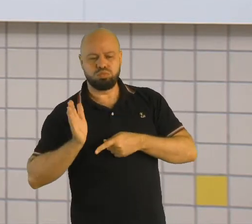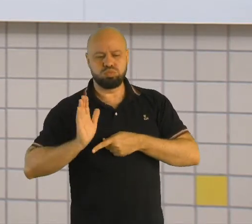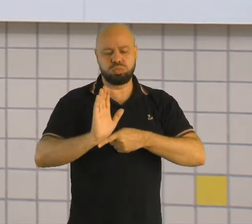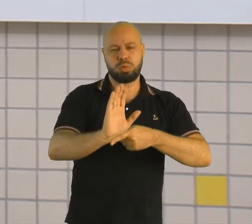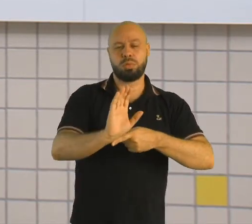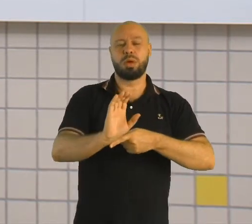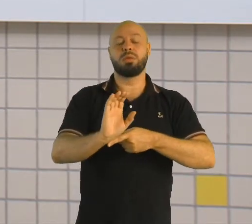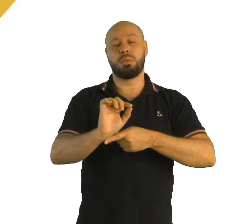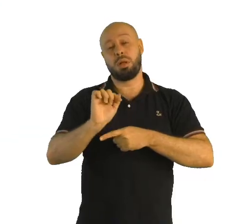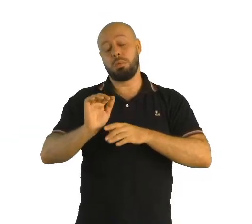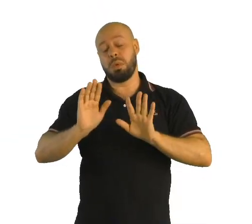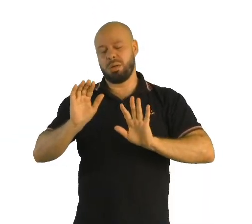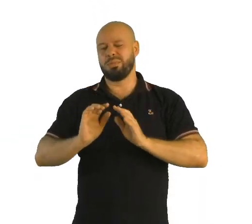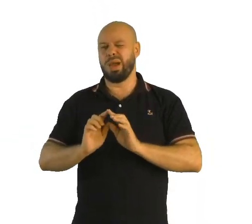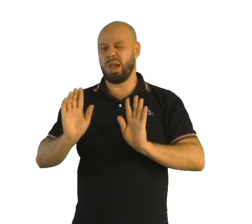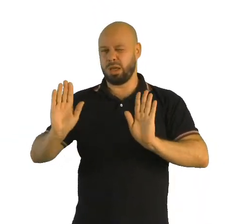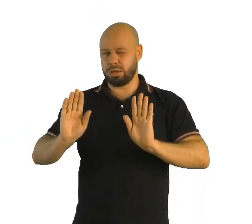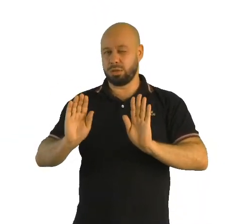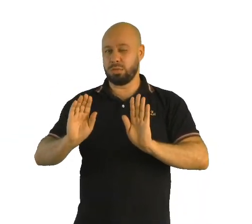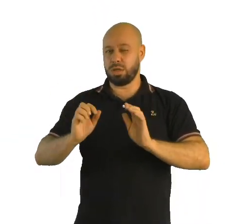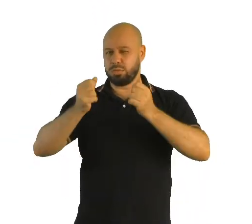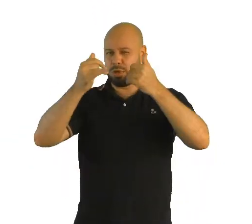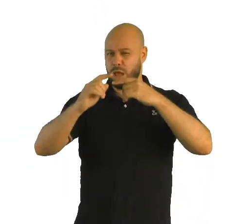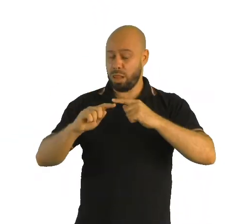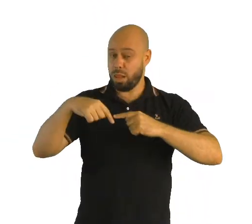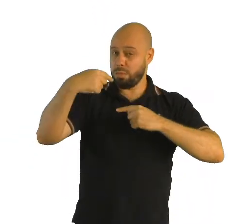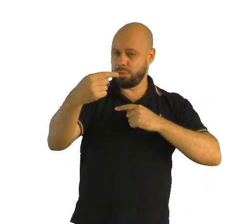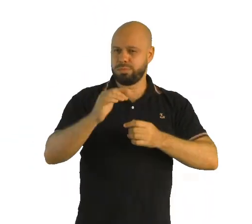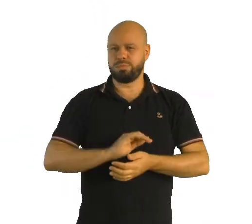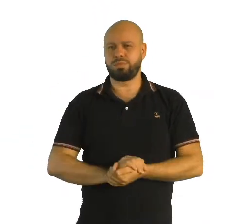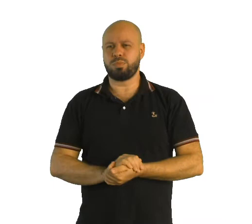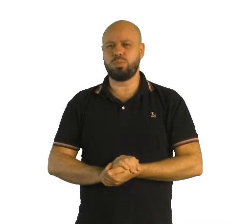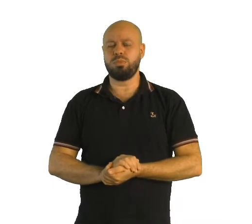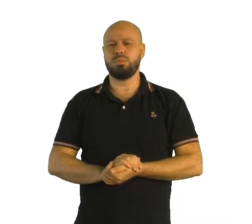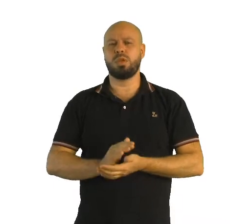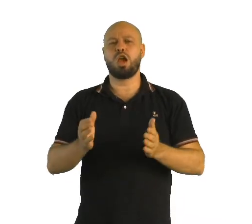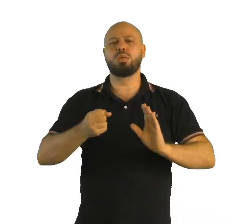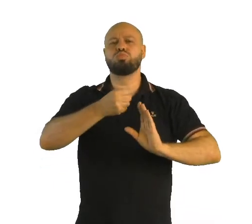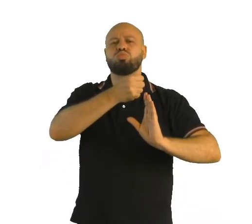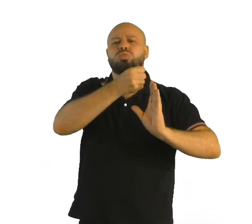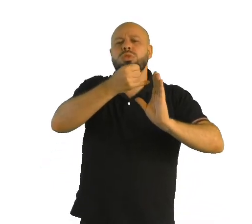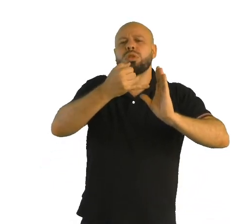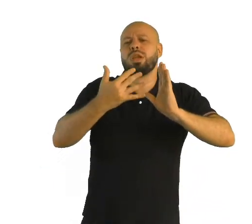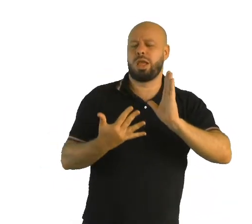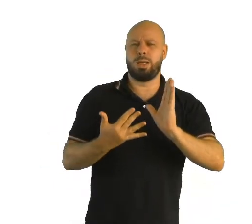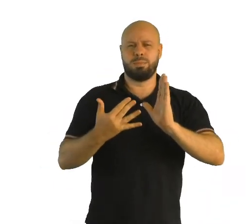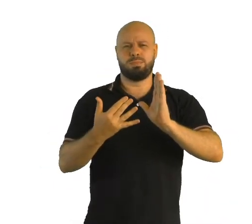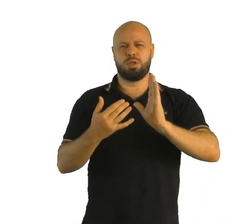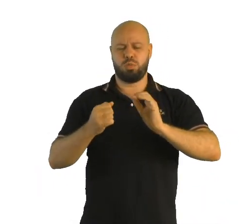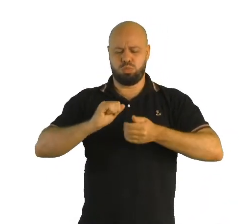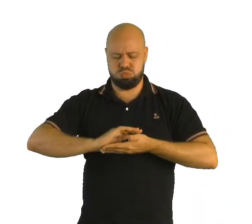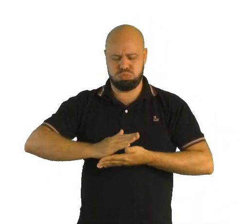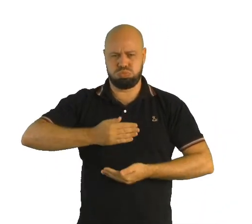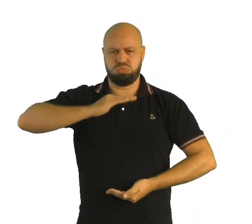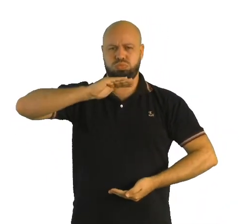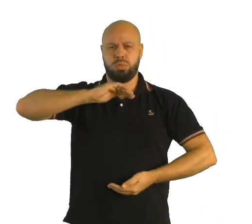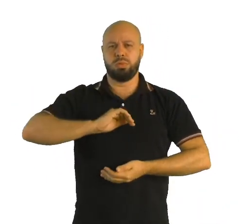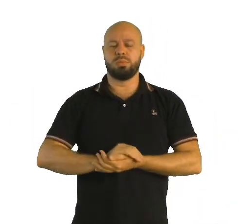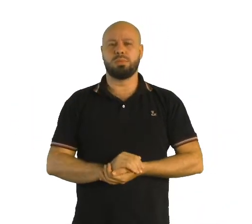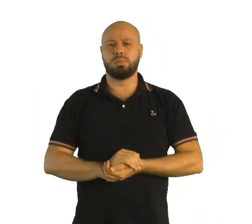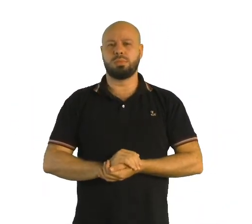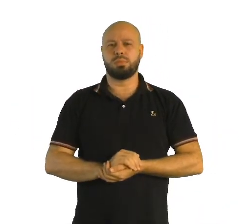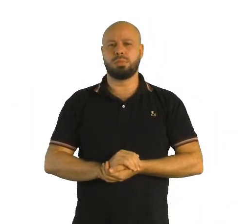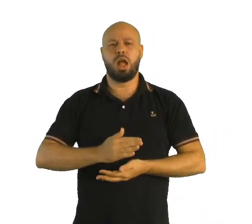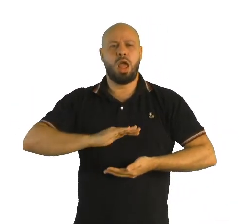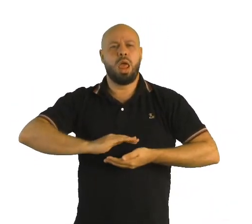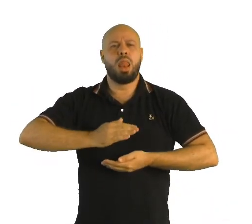para uma outra aula. Bom, agora nós iremos trabalhar sobre as características do Renascimento. Tá? O